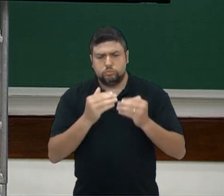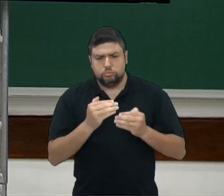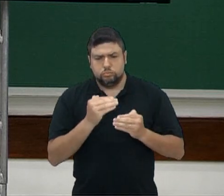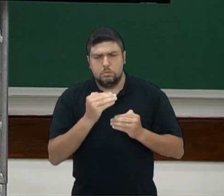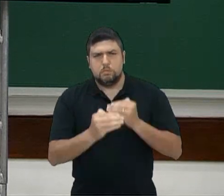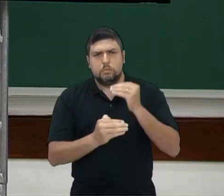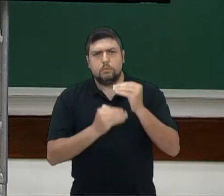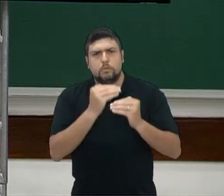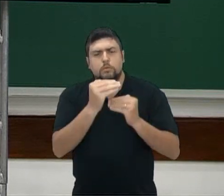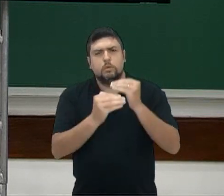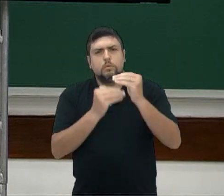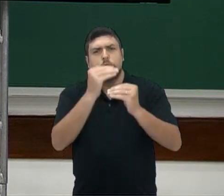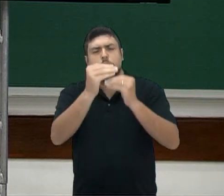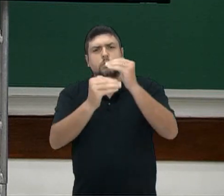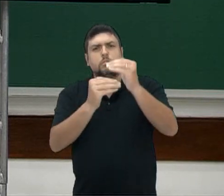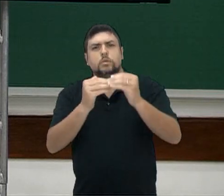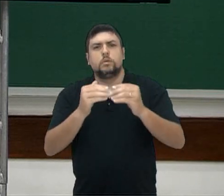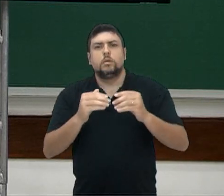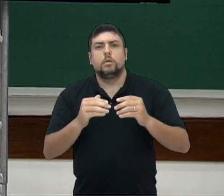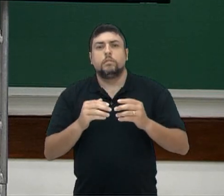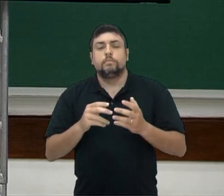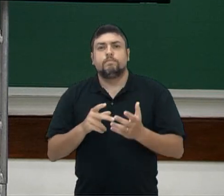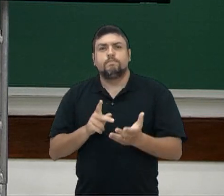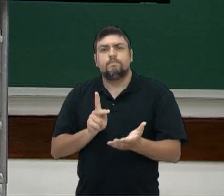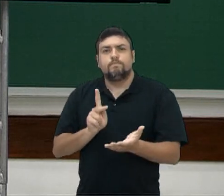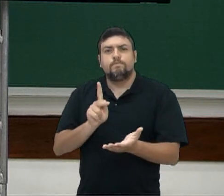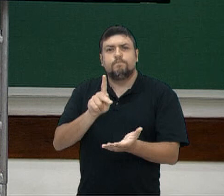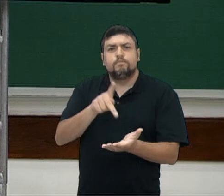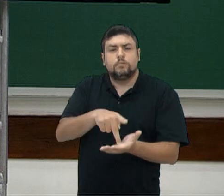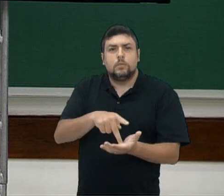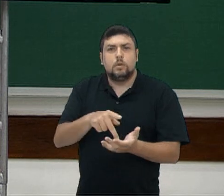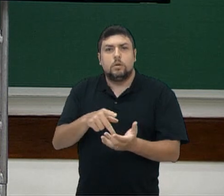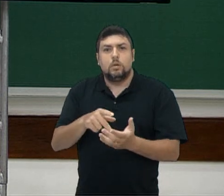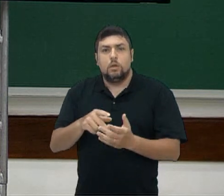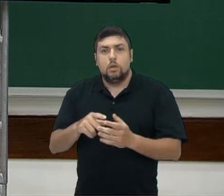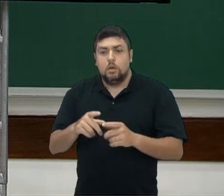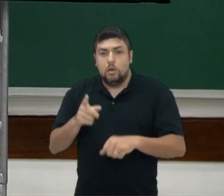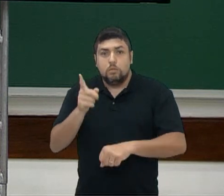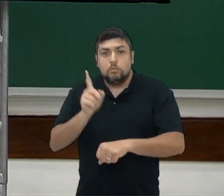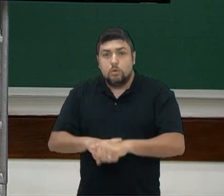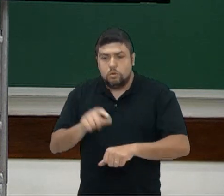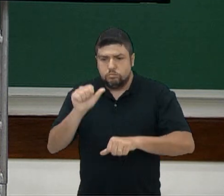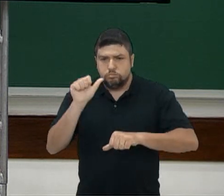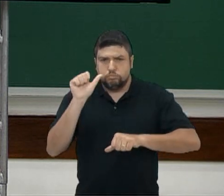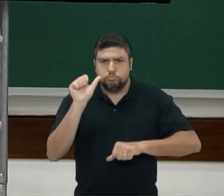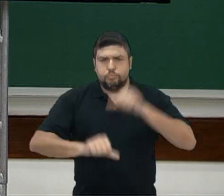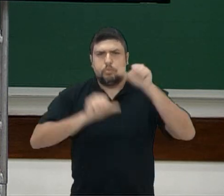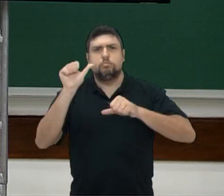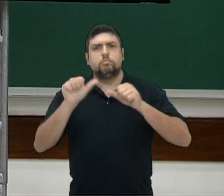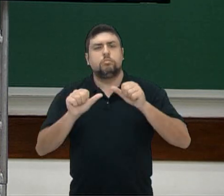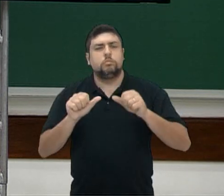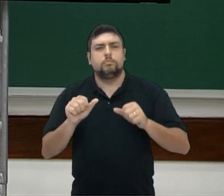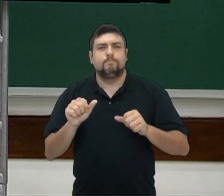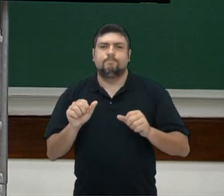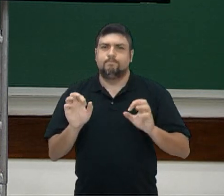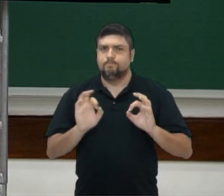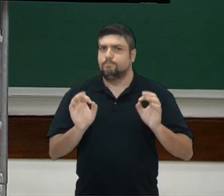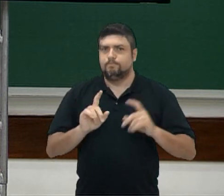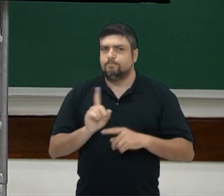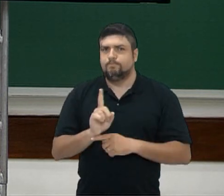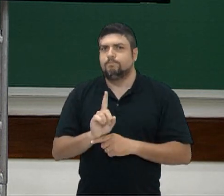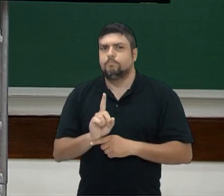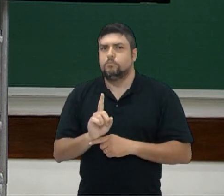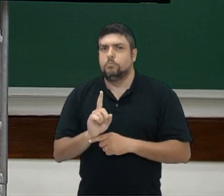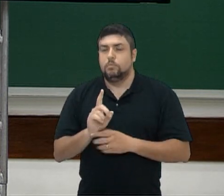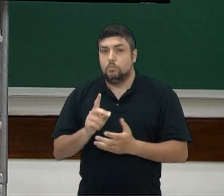esses aspectos, esse panorama, não foi assim do dia para a noite que teve esse desenvolvimento. Durante muitas